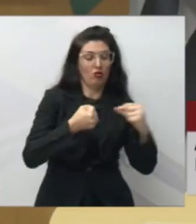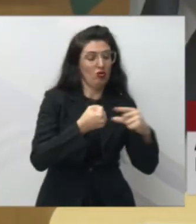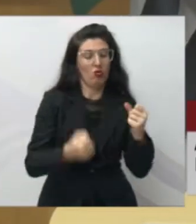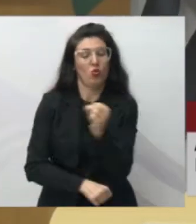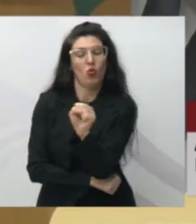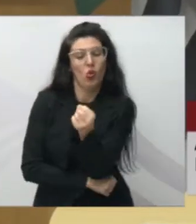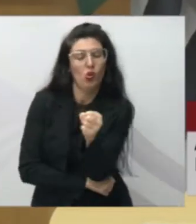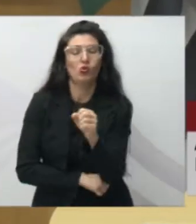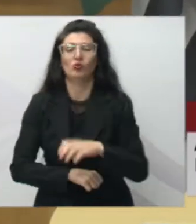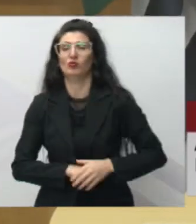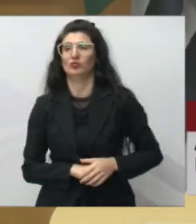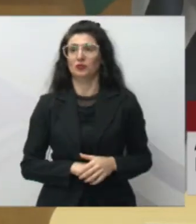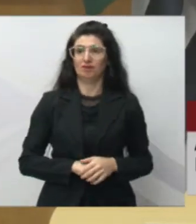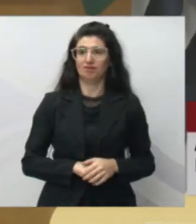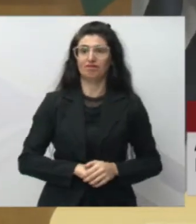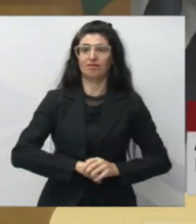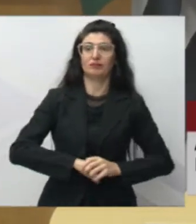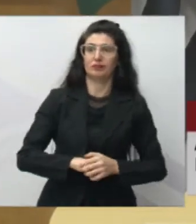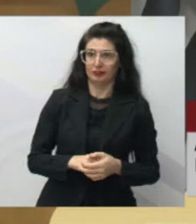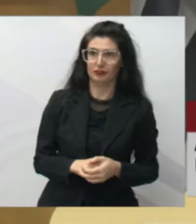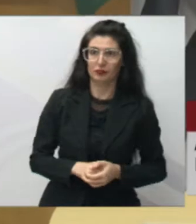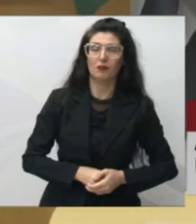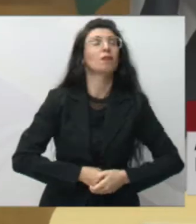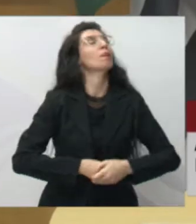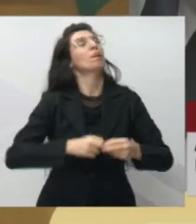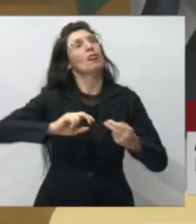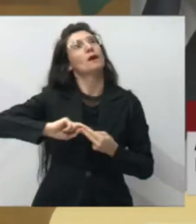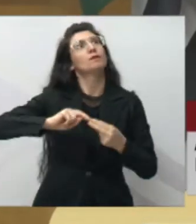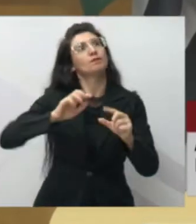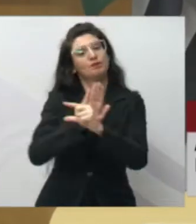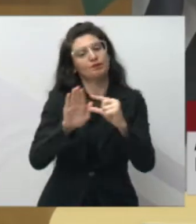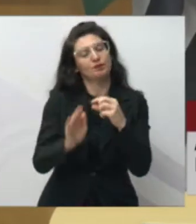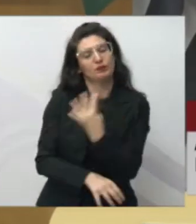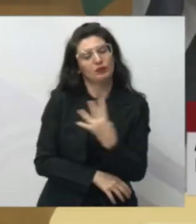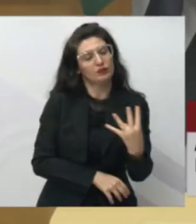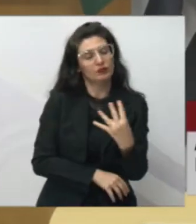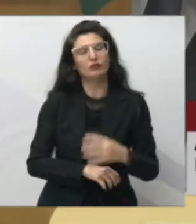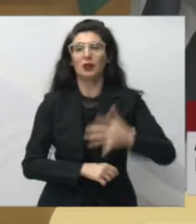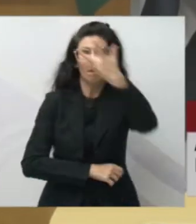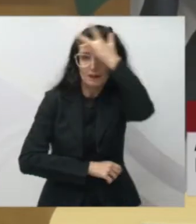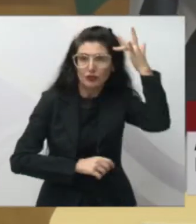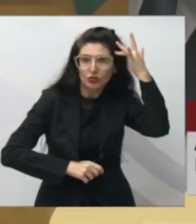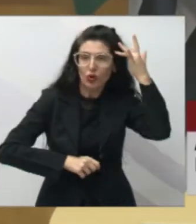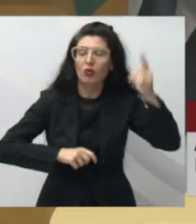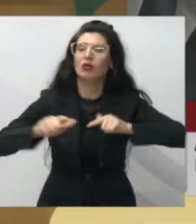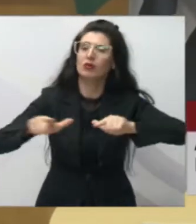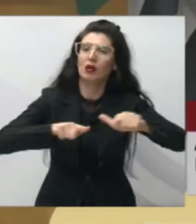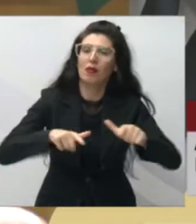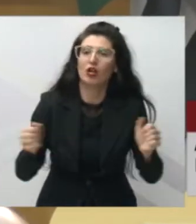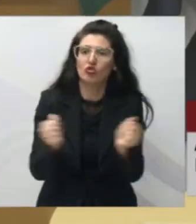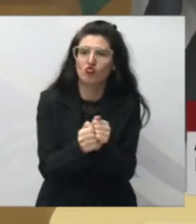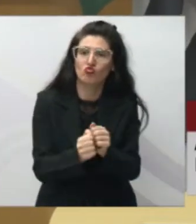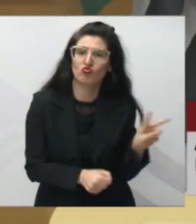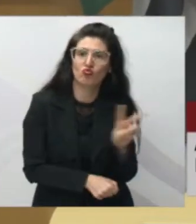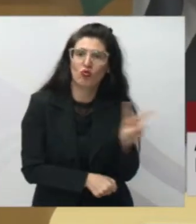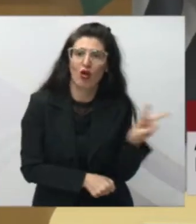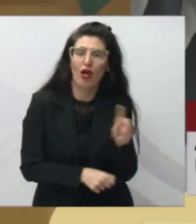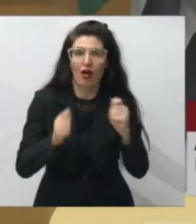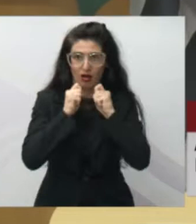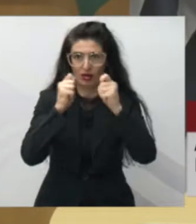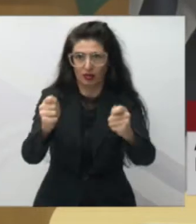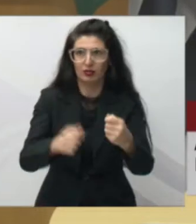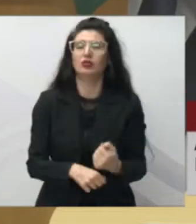ter a seguinte redação: item 44, cargo assessor político, lotação